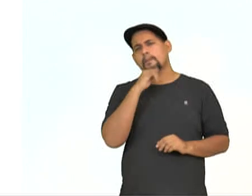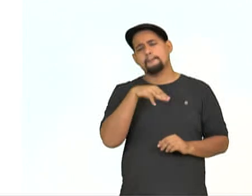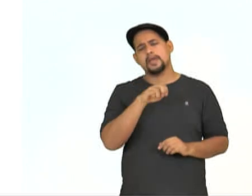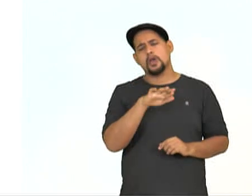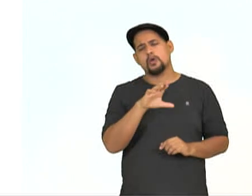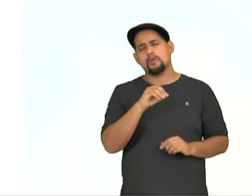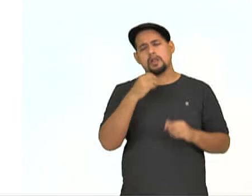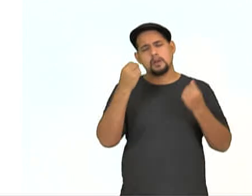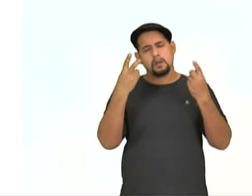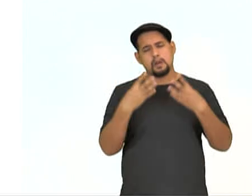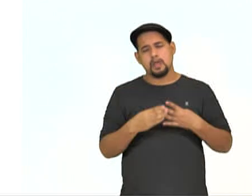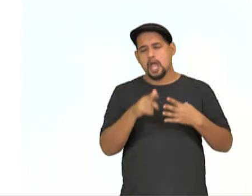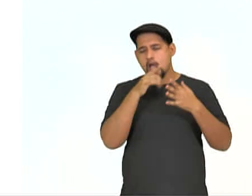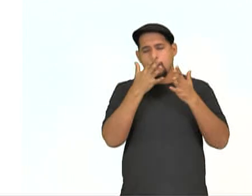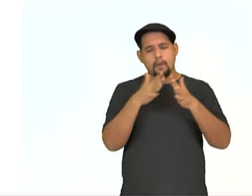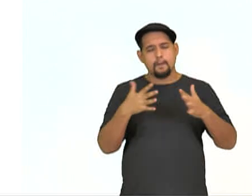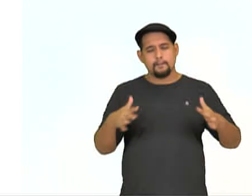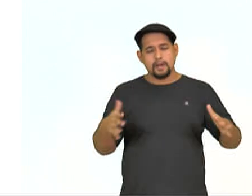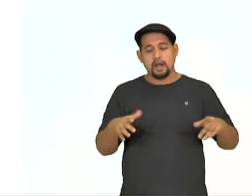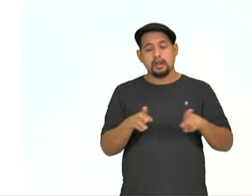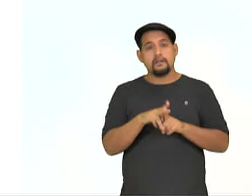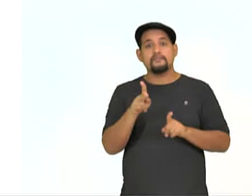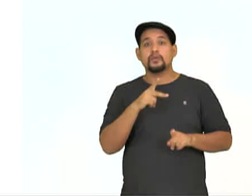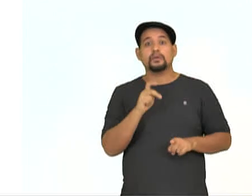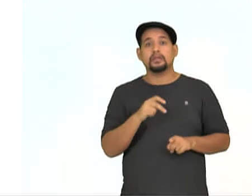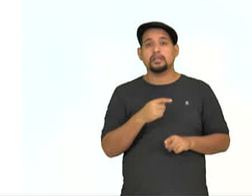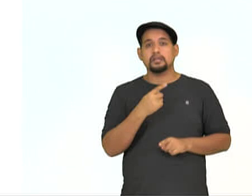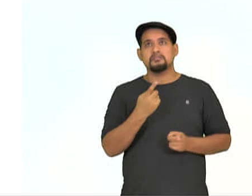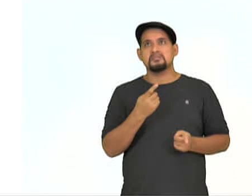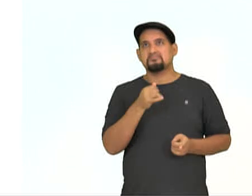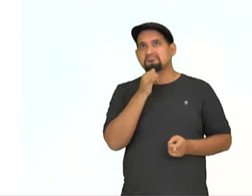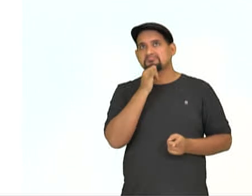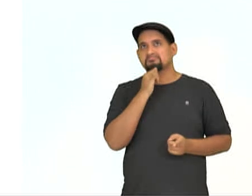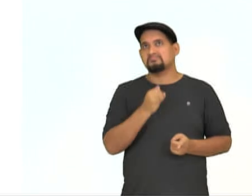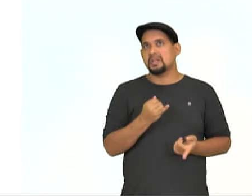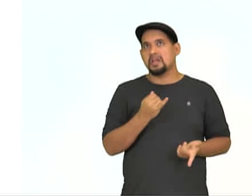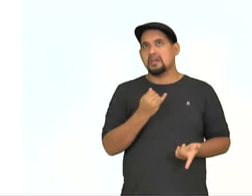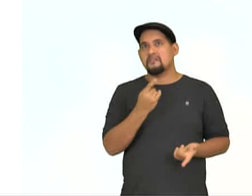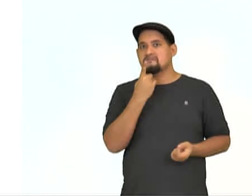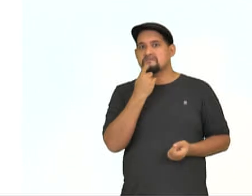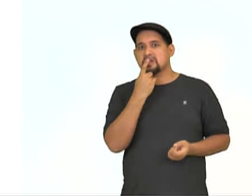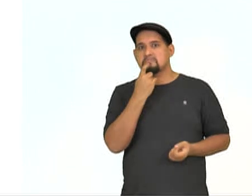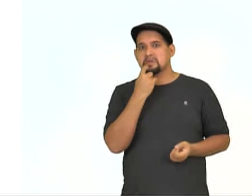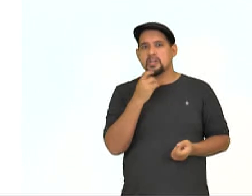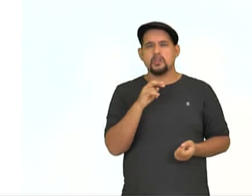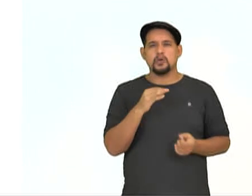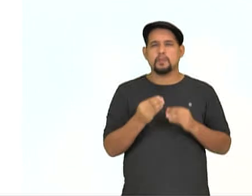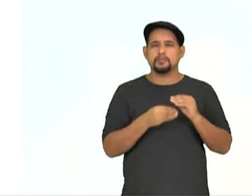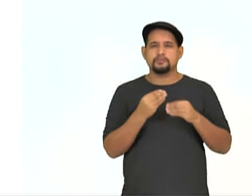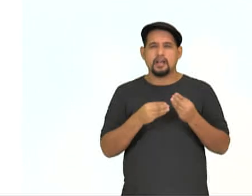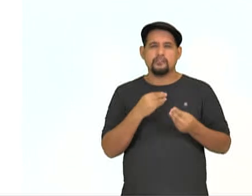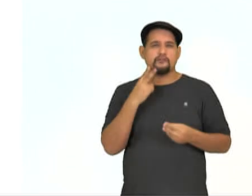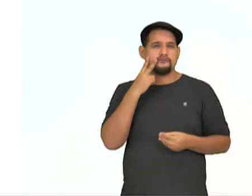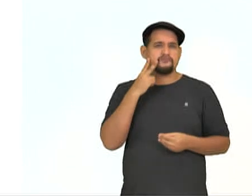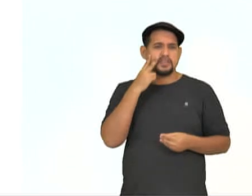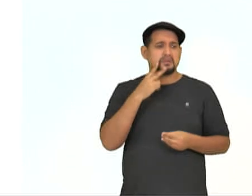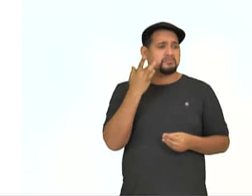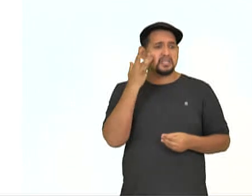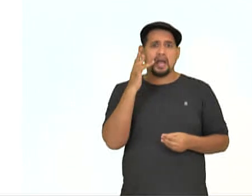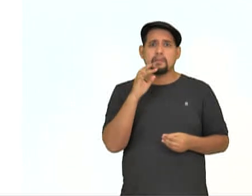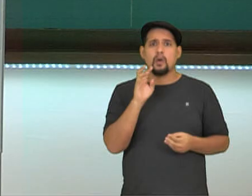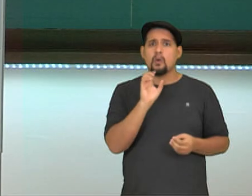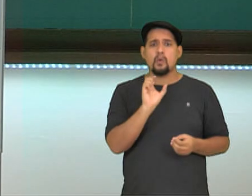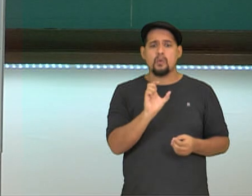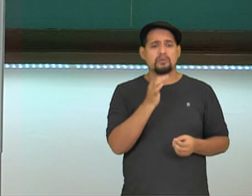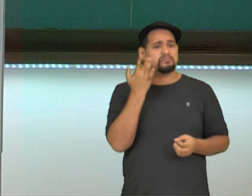descrevendo o mar, ele colocou como um vermelho vinho, então para eles o azul podia ser até um estado de espírito, mas não era uma cor, então eles não podiam reproduzir o azul, por isso que